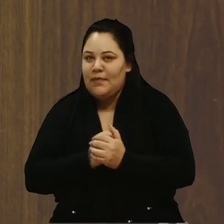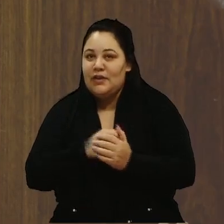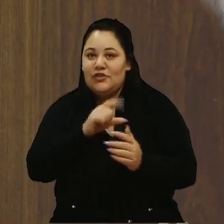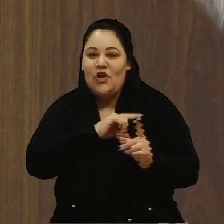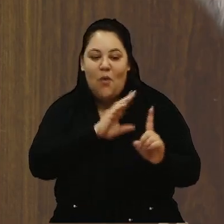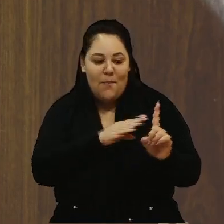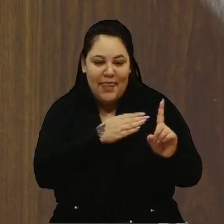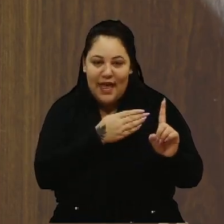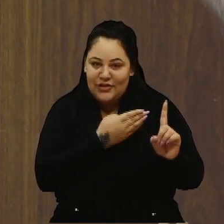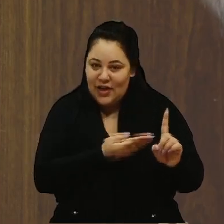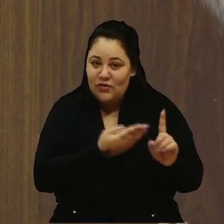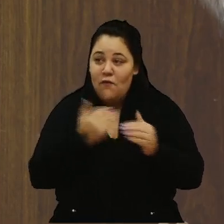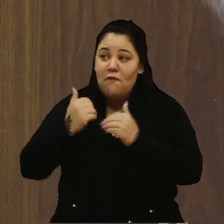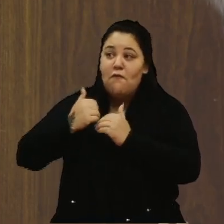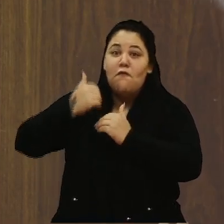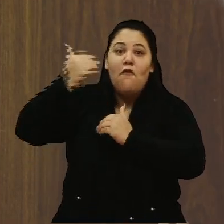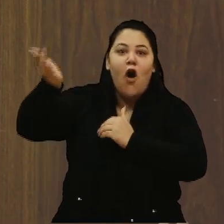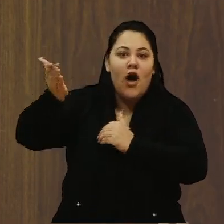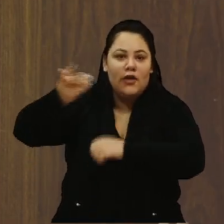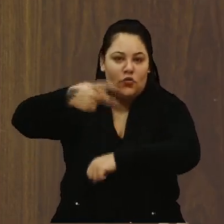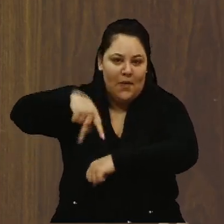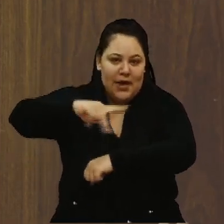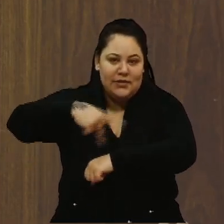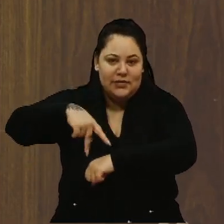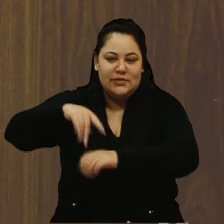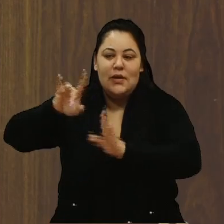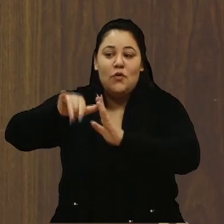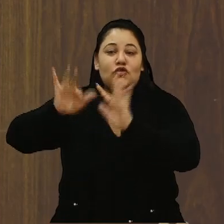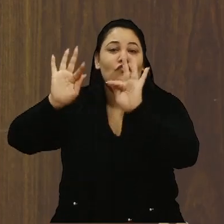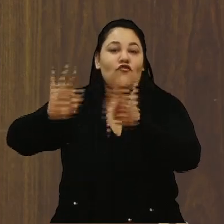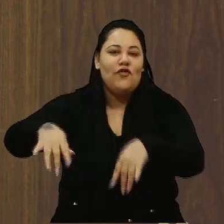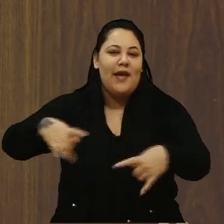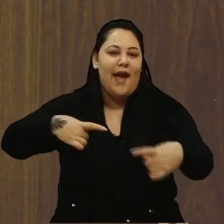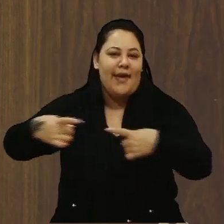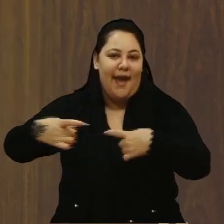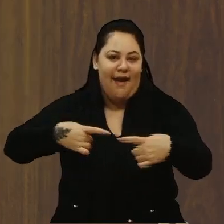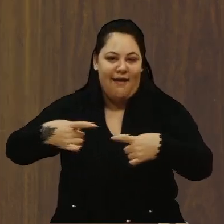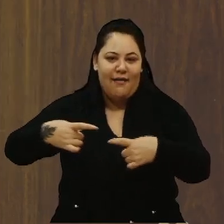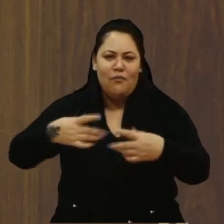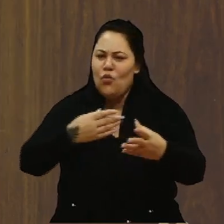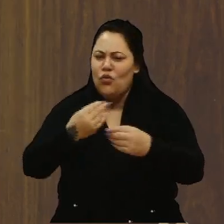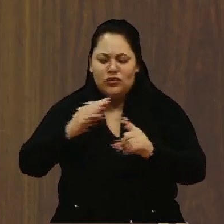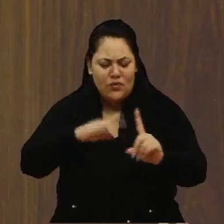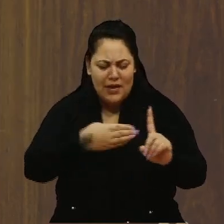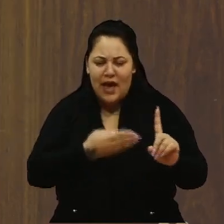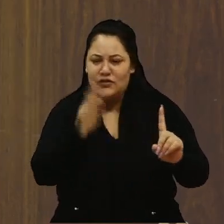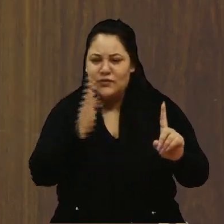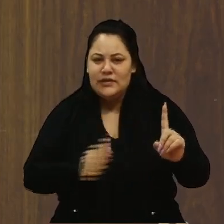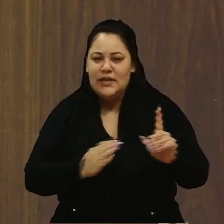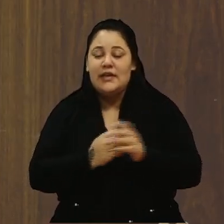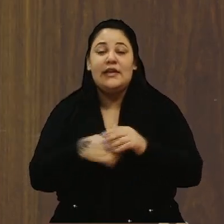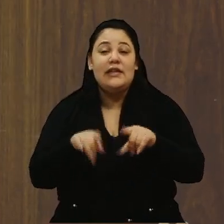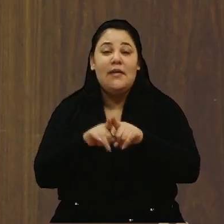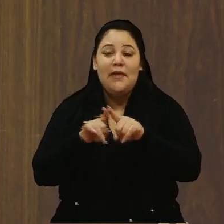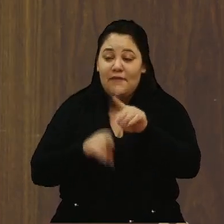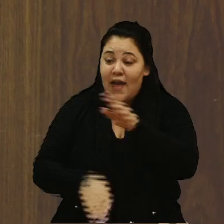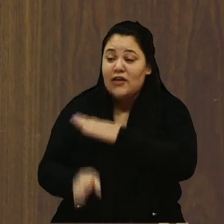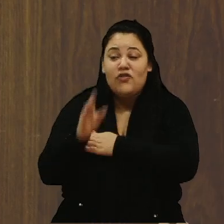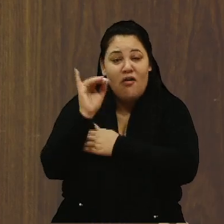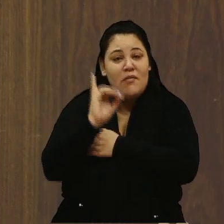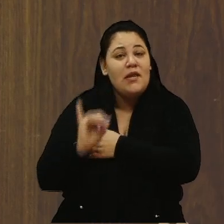homenageados lá fora do país, quando acabou ali a guerra, e ele mesmo ia para a Itália todos os anos ser